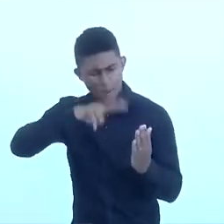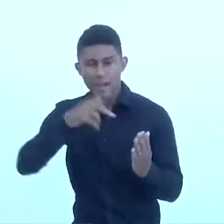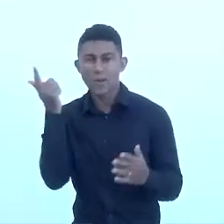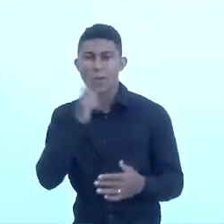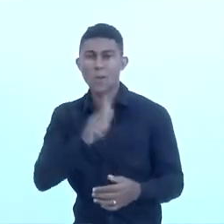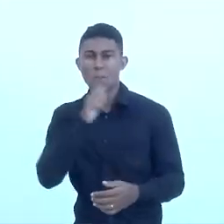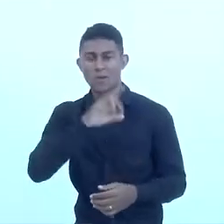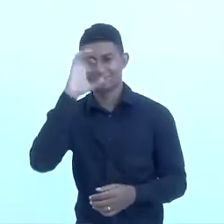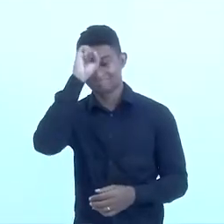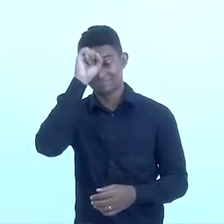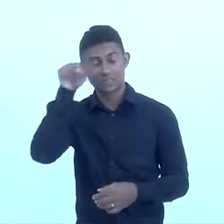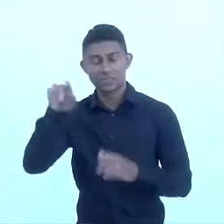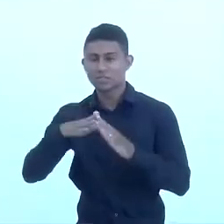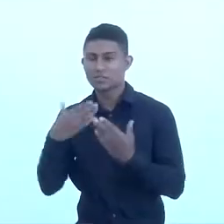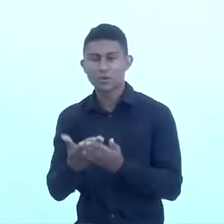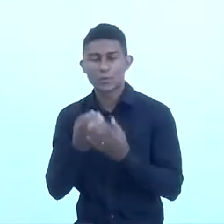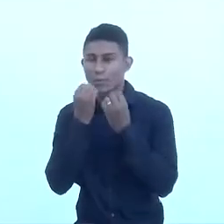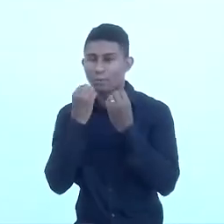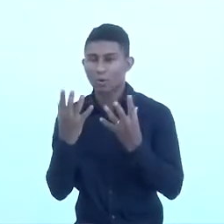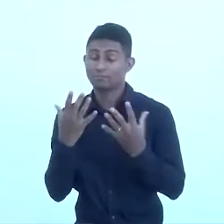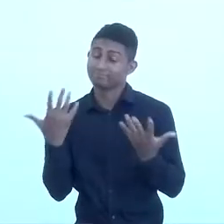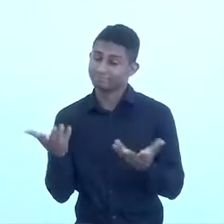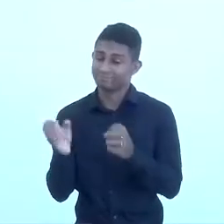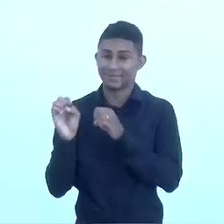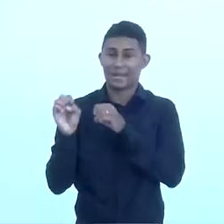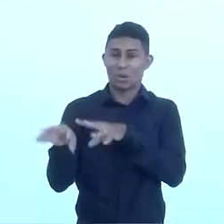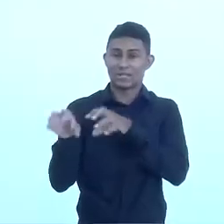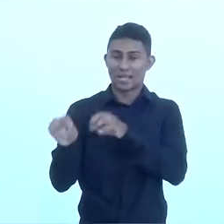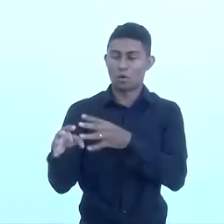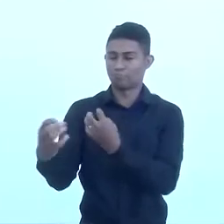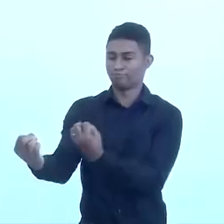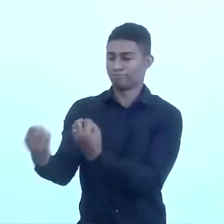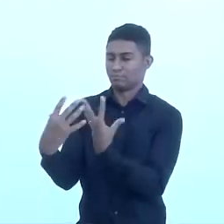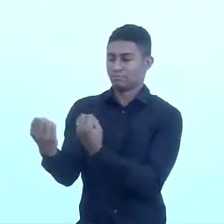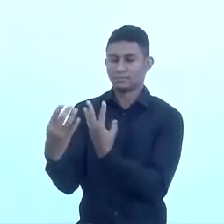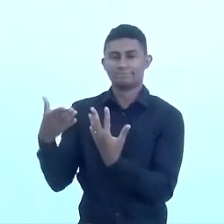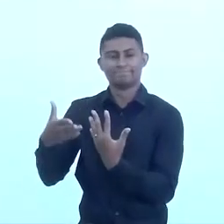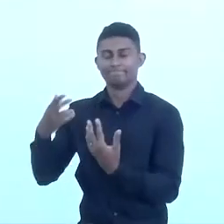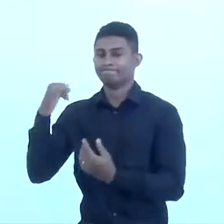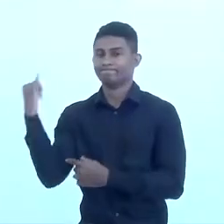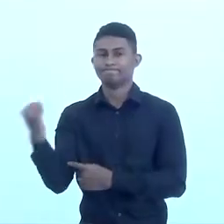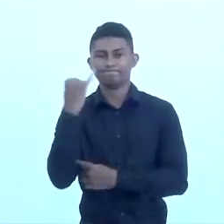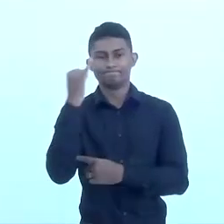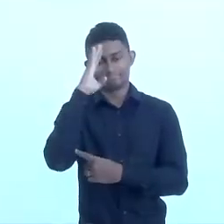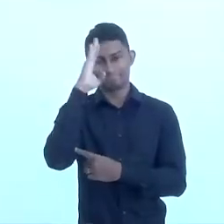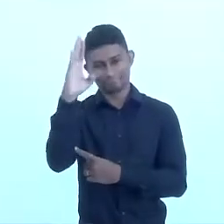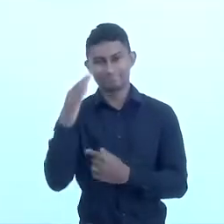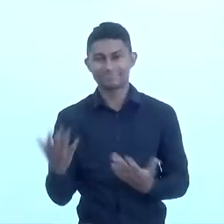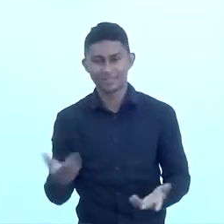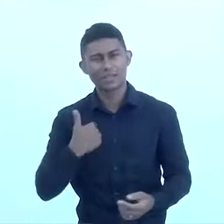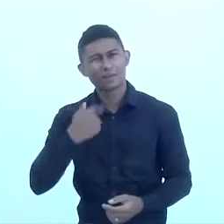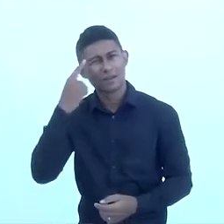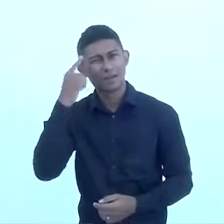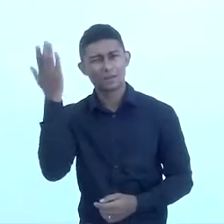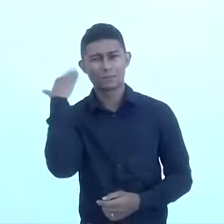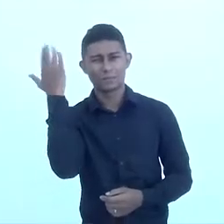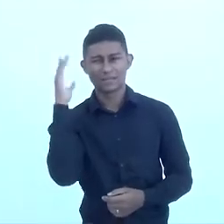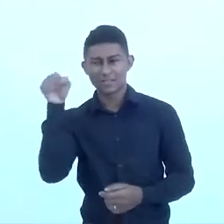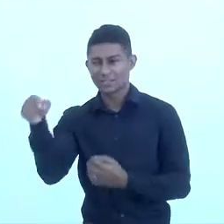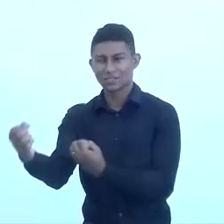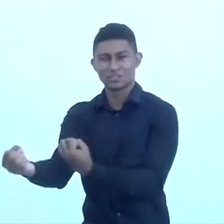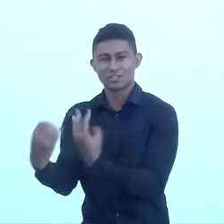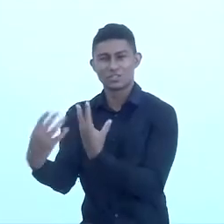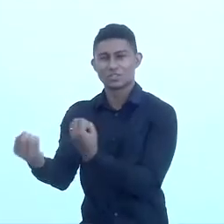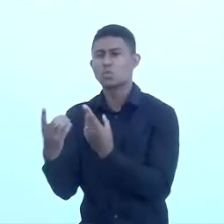dinâmica, muito boa. O ensino é fundamental, né, Daniela? Sem escola, eu me lembro que na escola me ensinaram